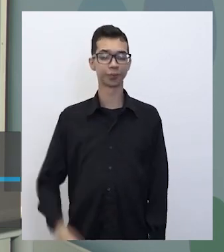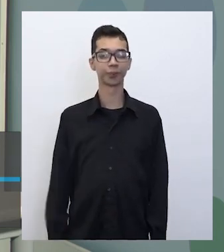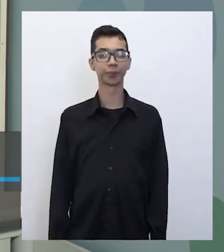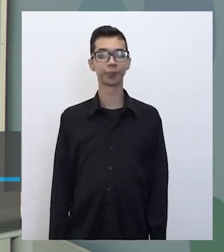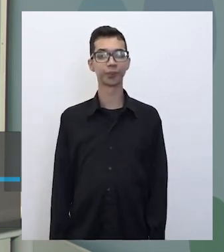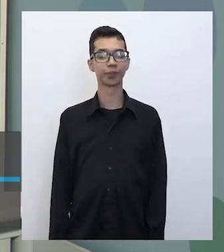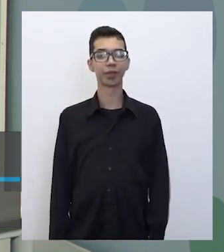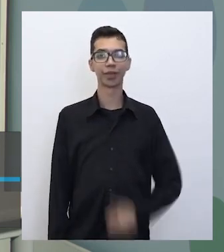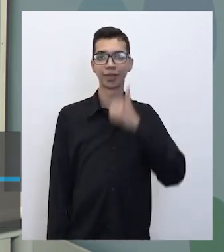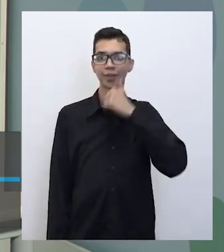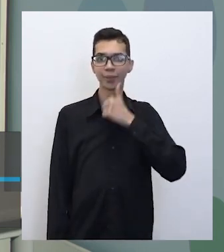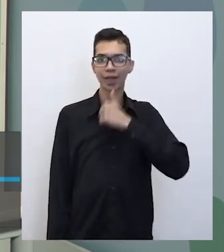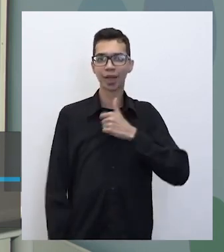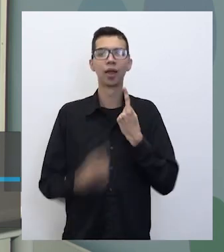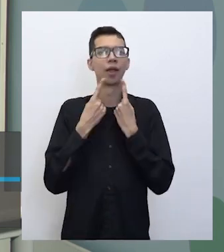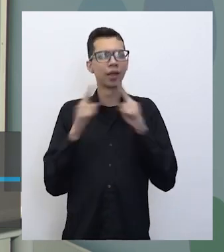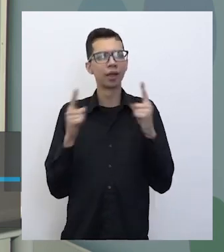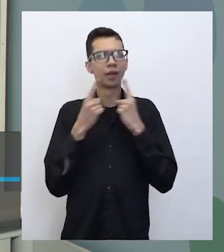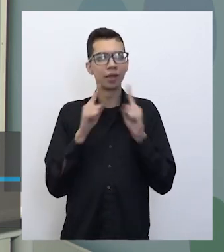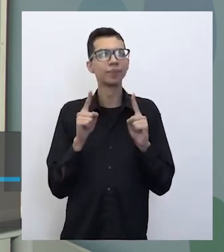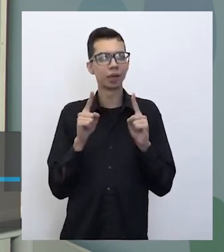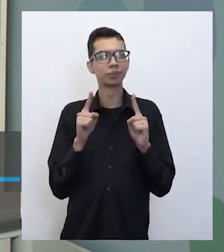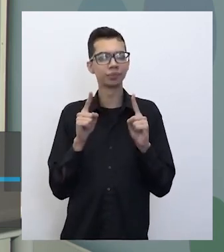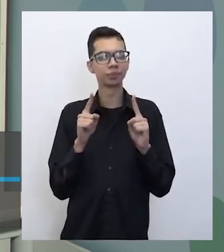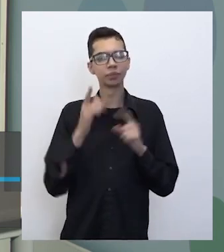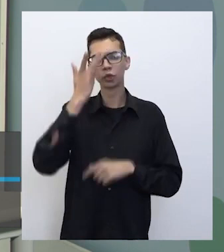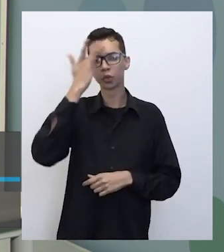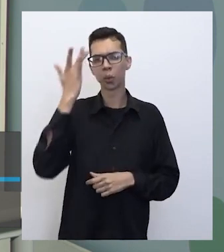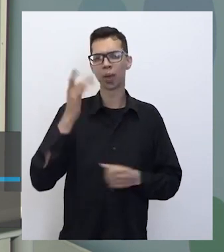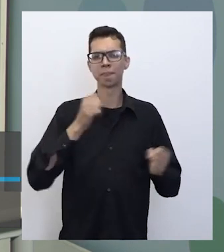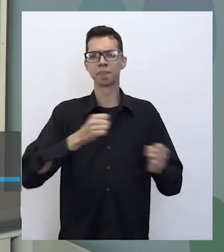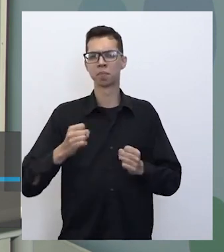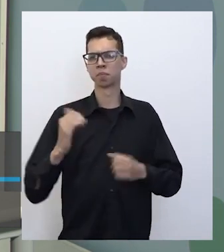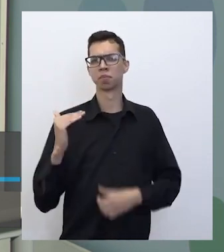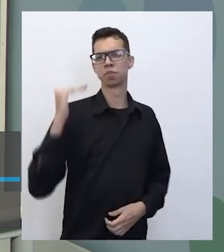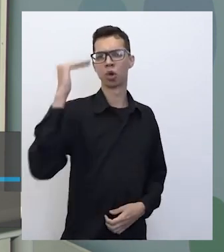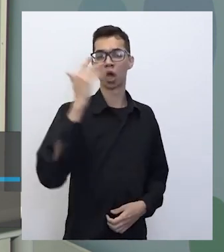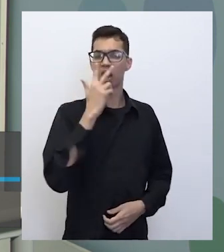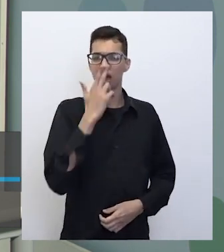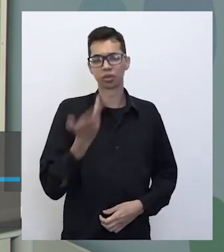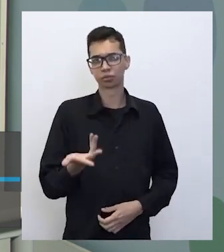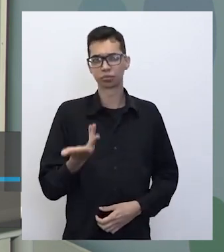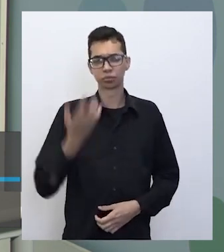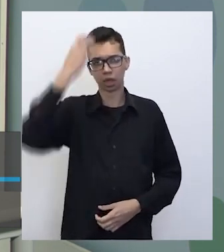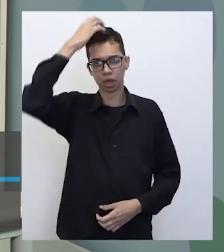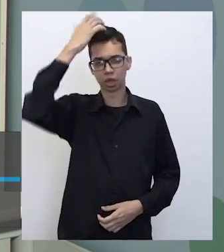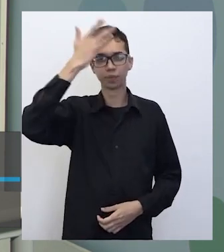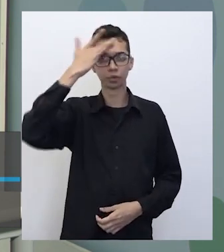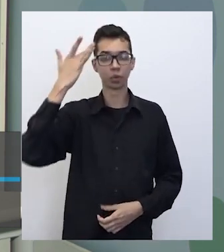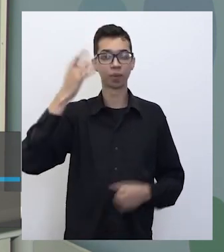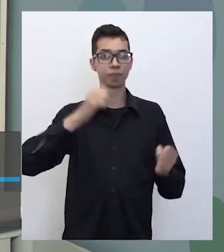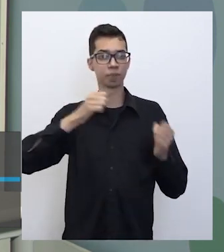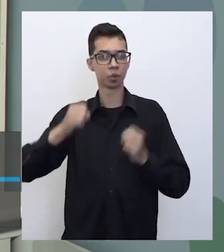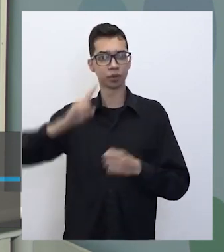esta mulher foi reclamar, né, com alguém poderoso, provavelmente o rei, provavelmente alguém que tinha poder sobre esse